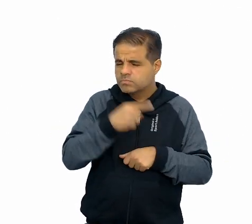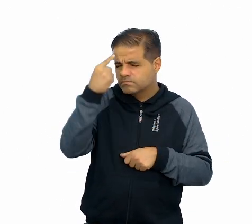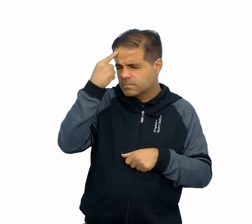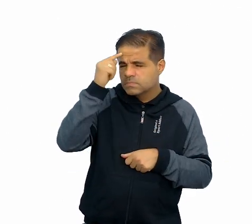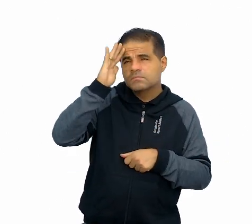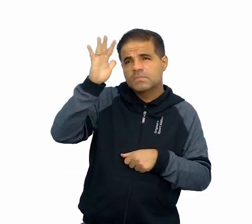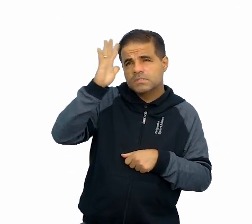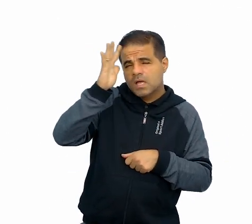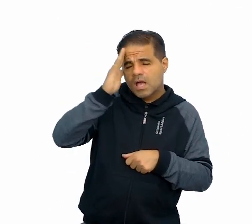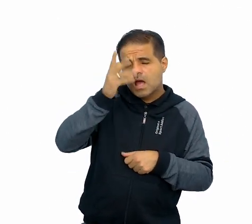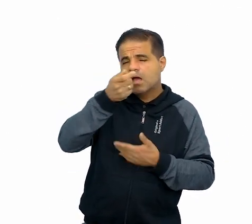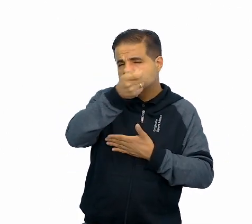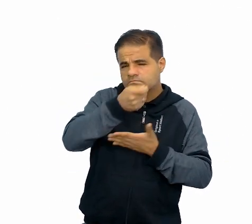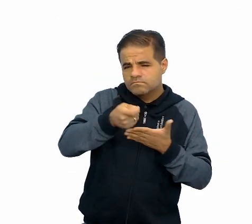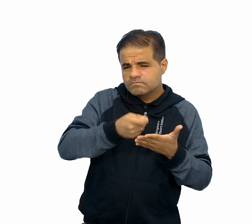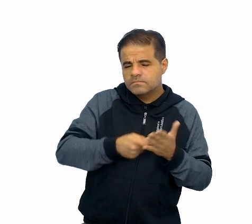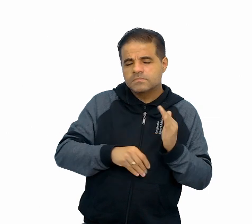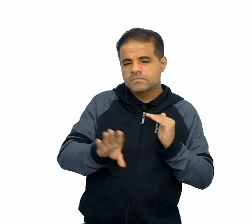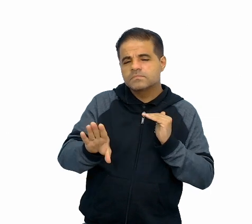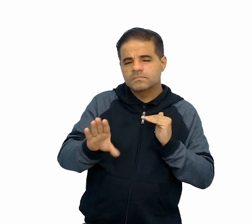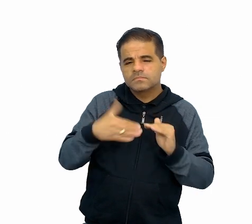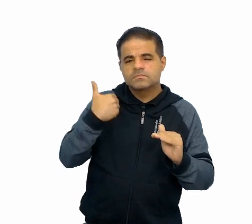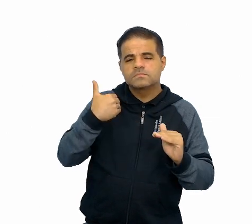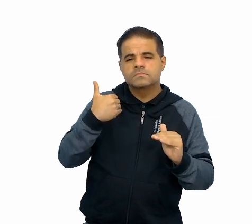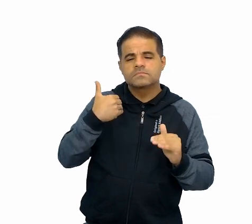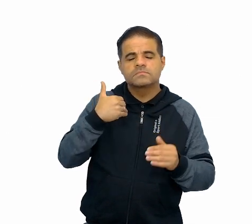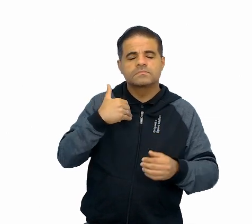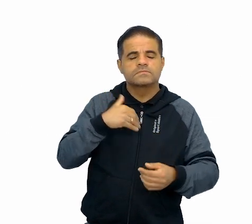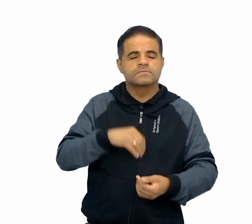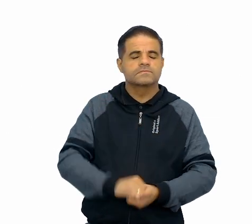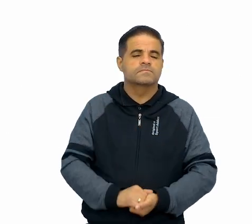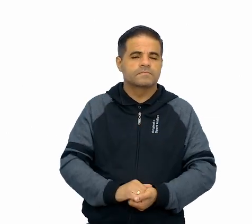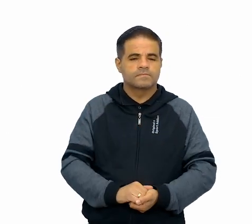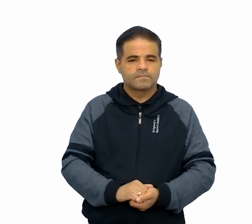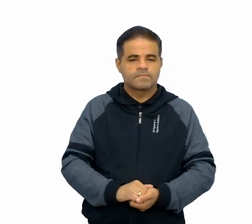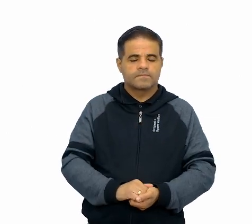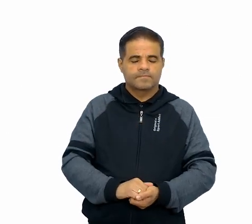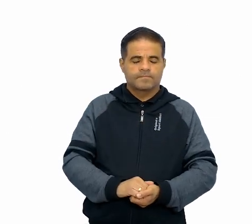para vocês pensarem e escreverem suas conclusões.